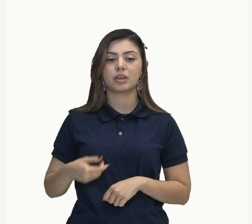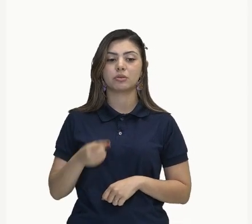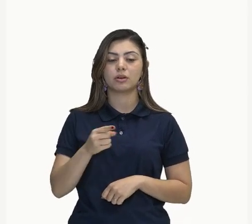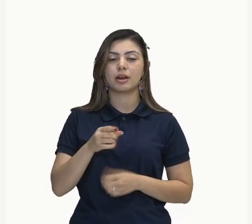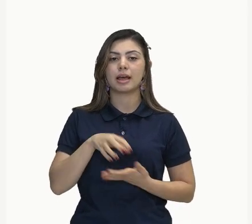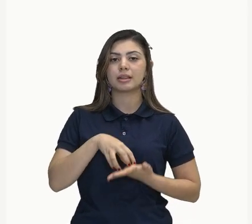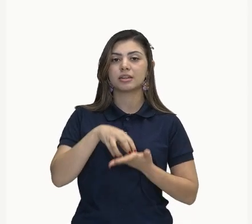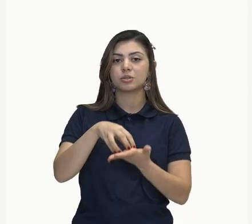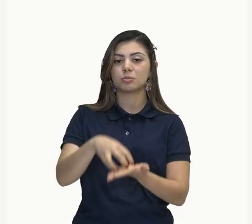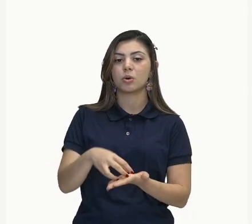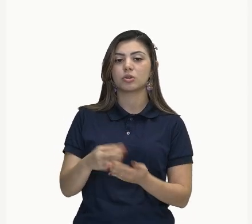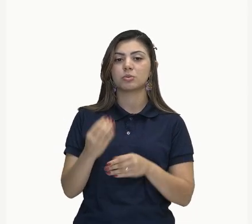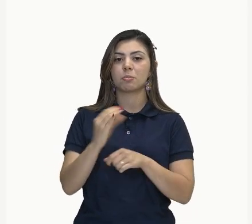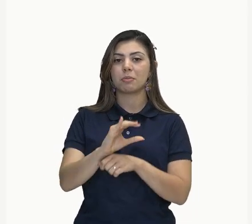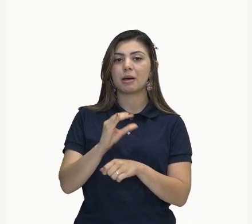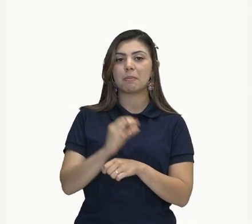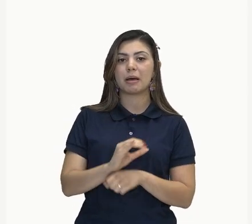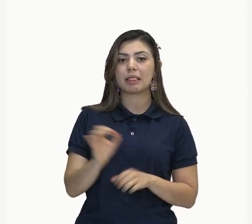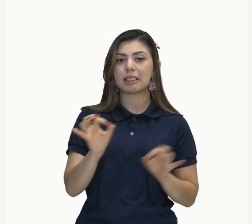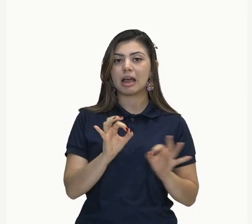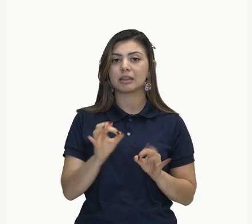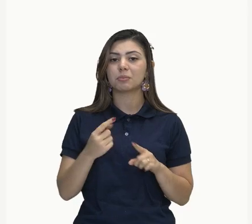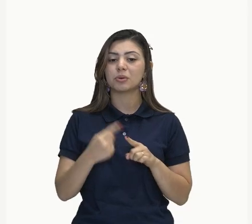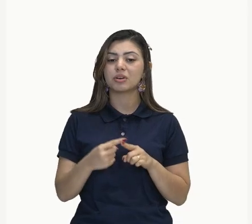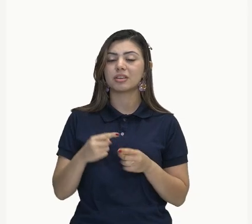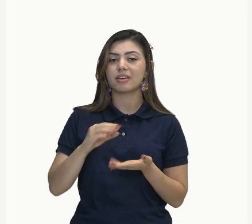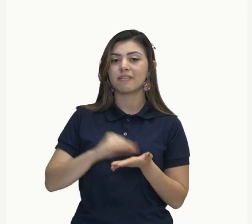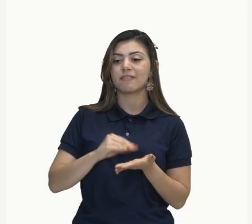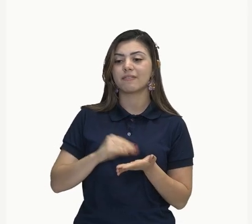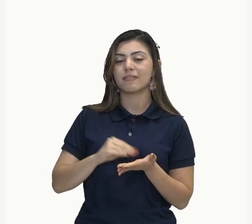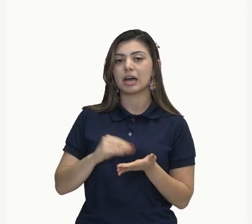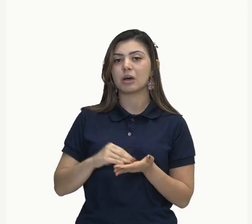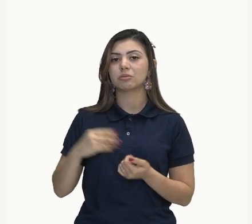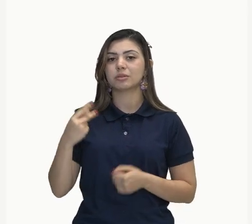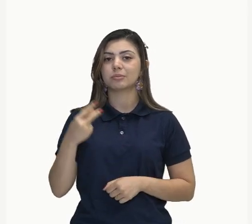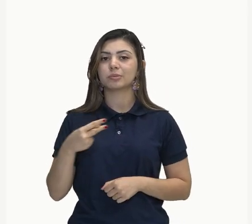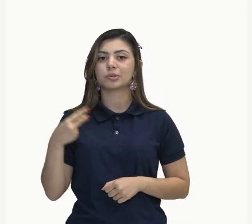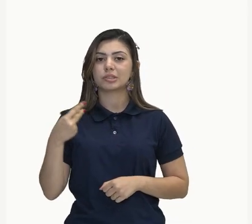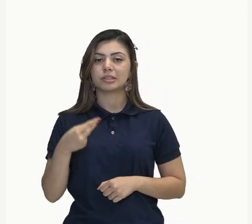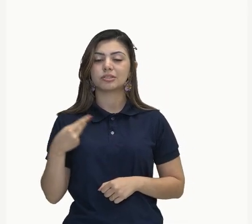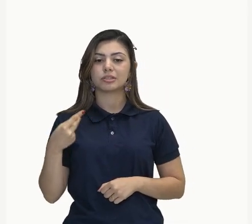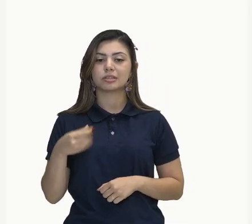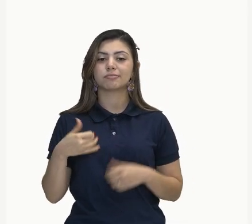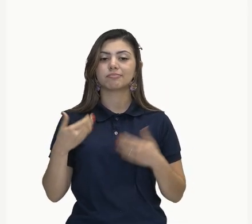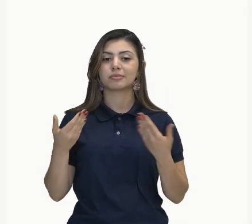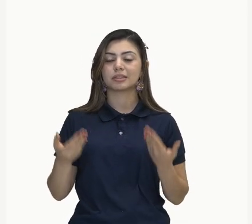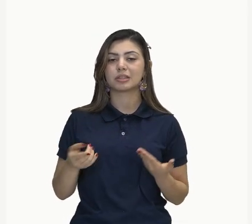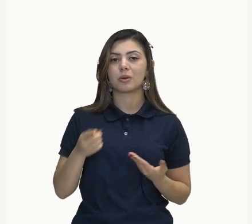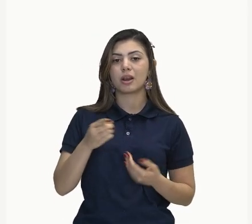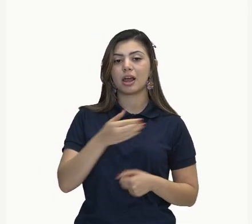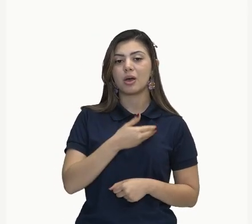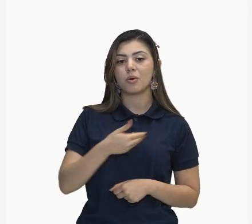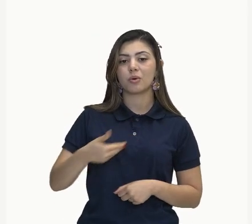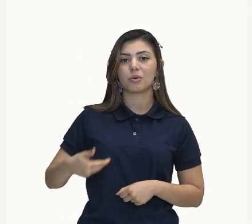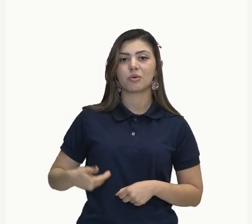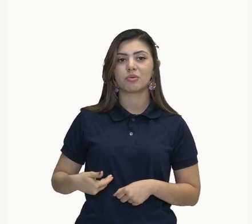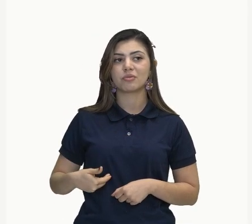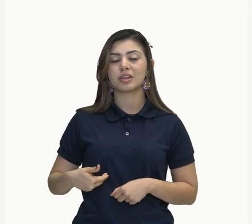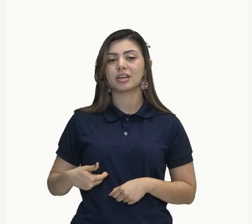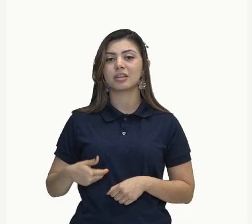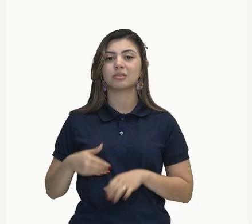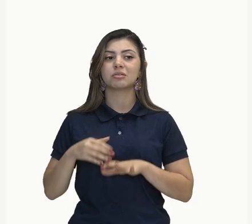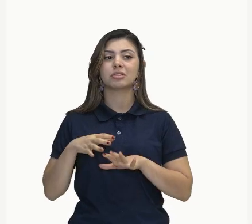ou seja, há falta de políticas públicas, né, nesse caso, o Estado mesmo acaba contribuindo